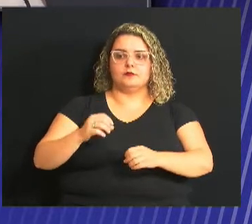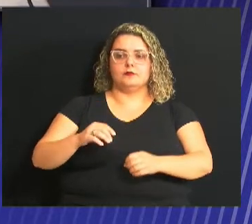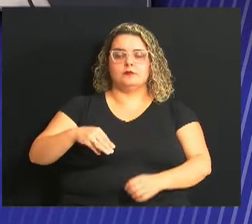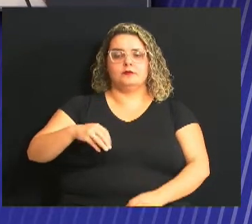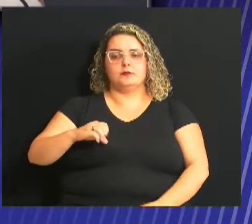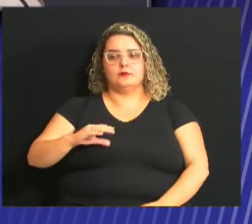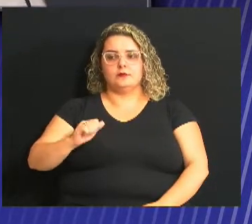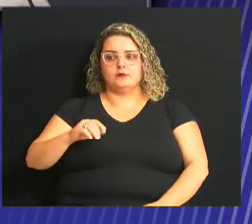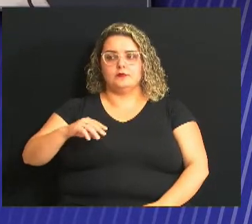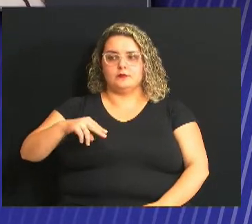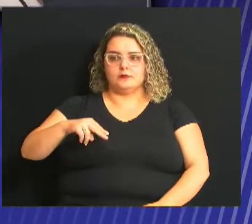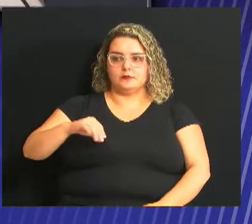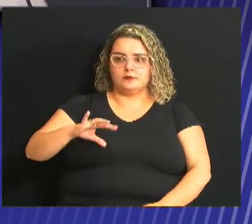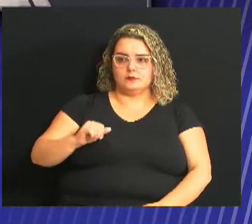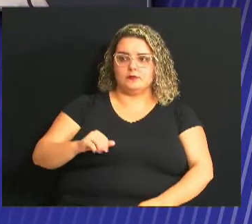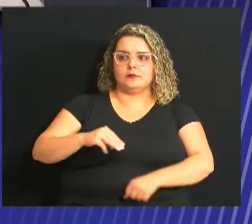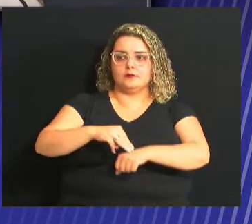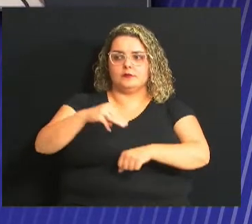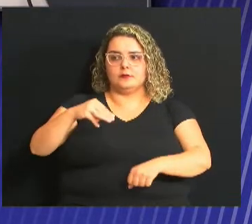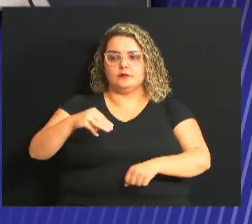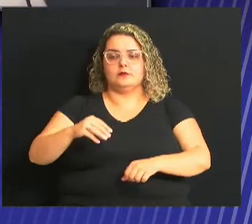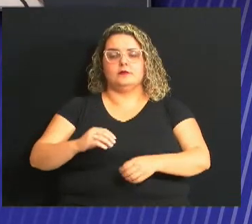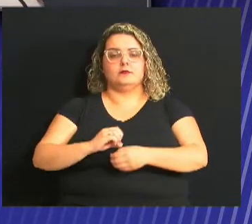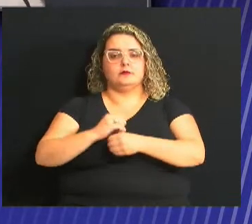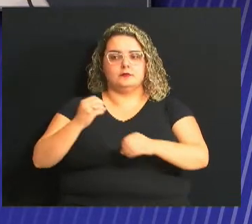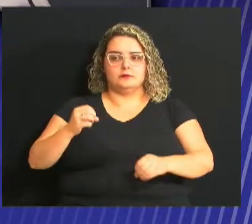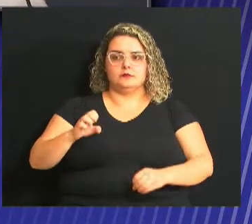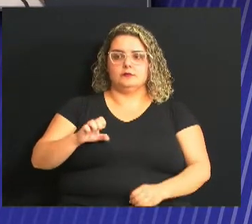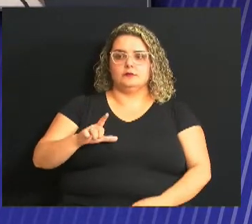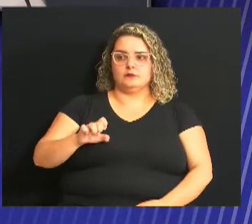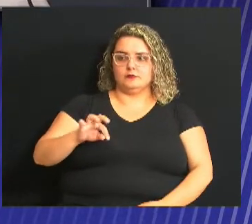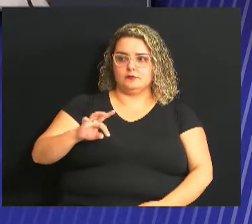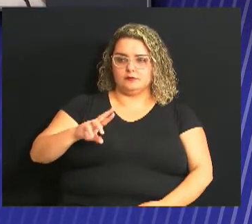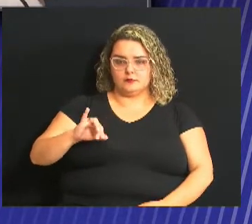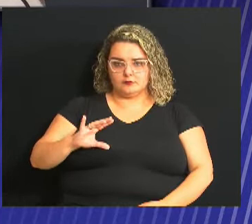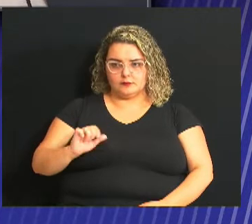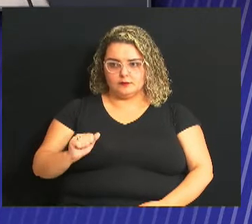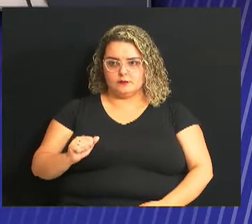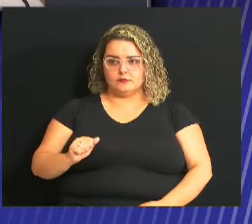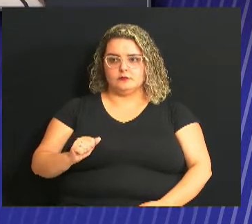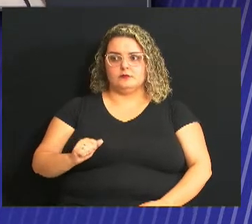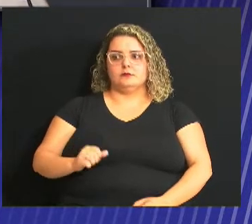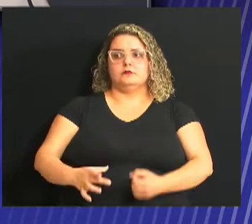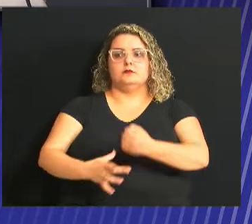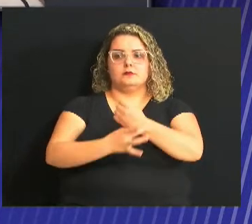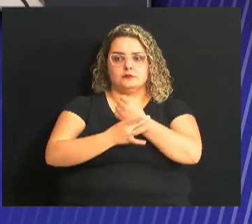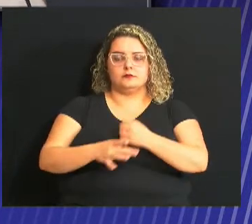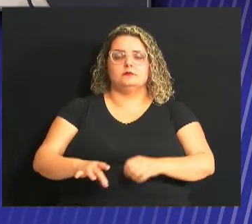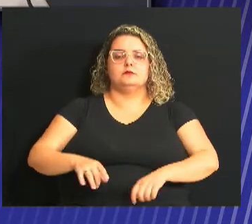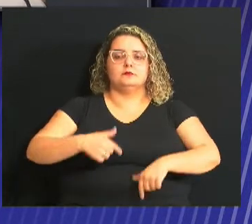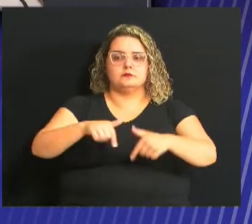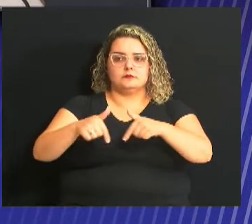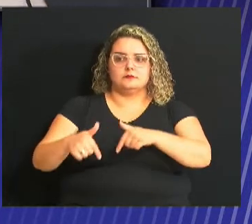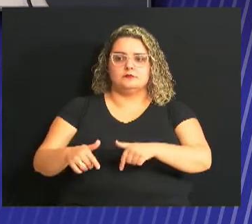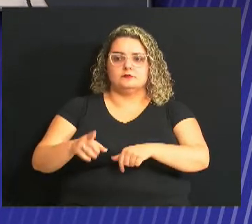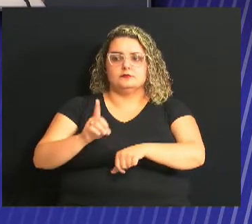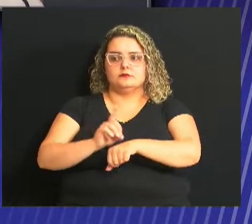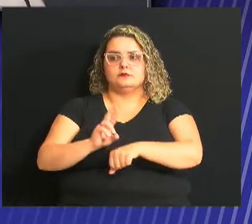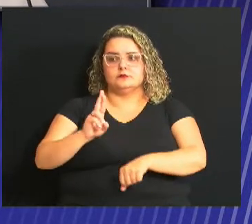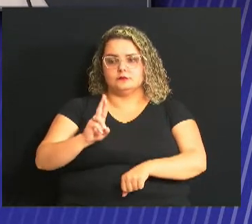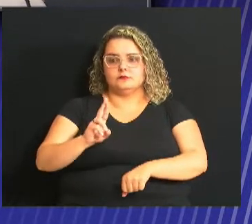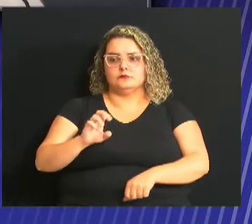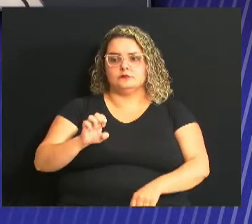em Engenharia Elétrica pela USP, especializado em Engenharia da Segurança do Trabalho. Dr. Edson Anício